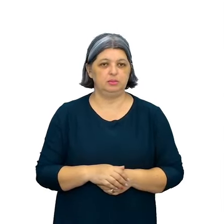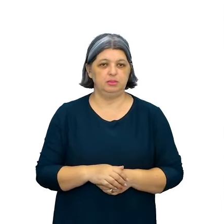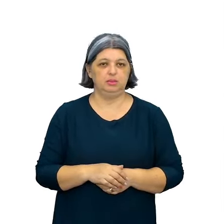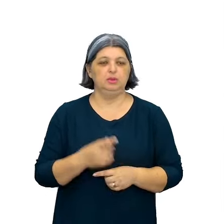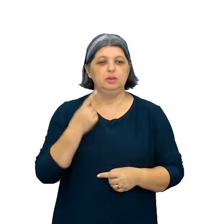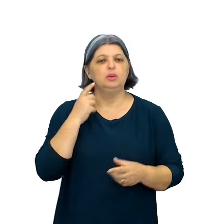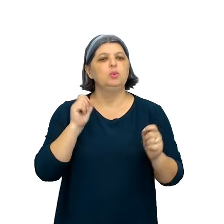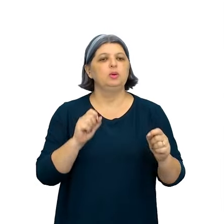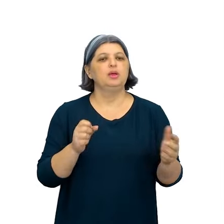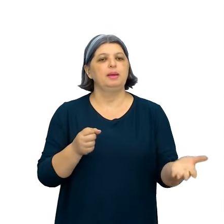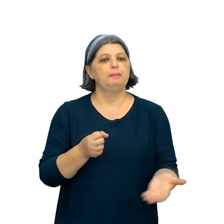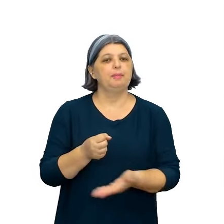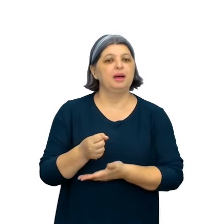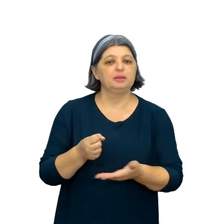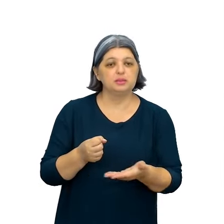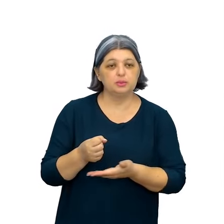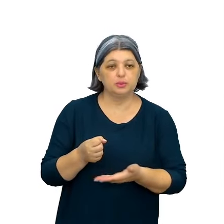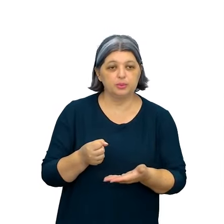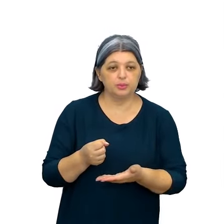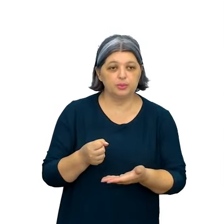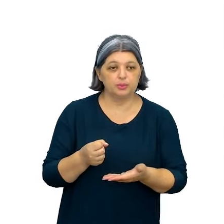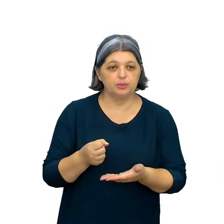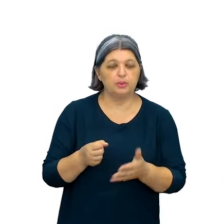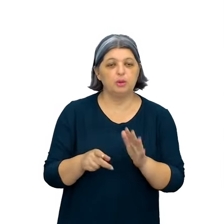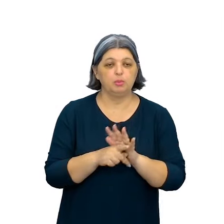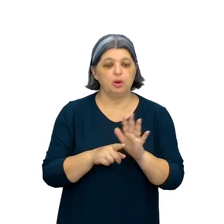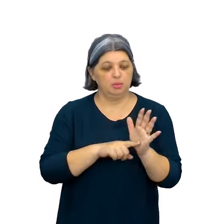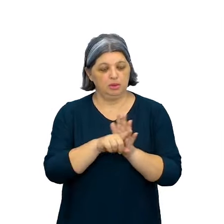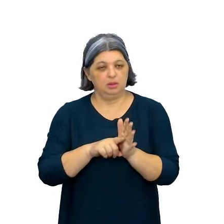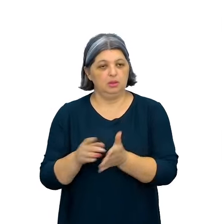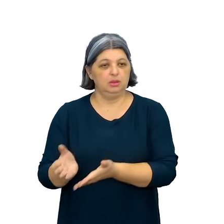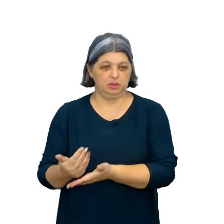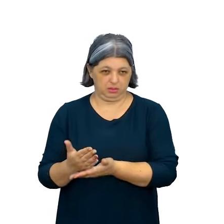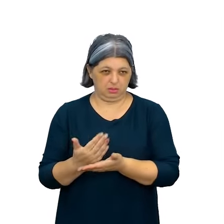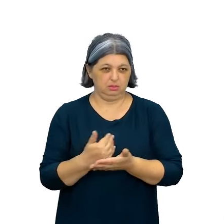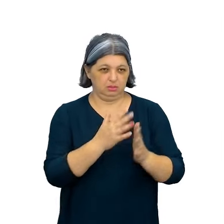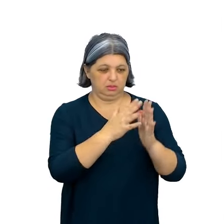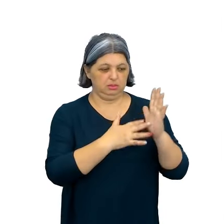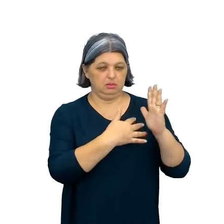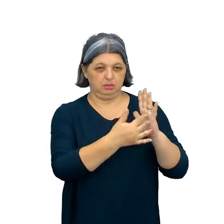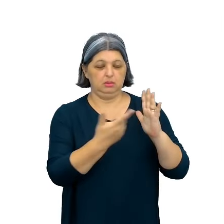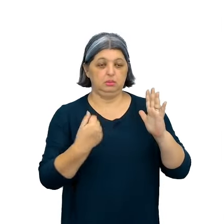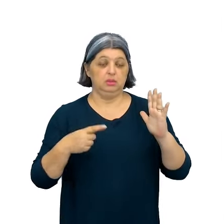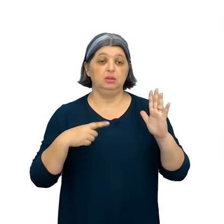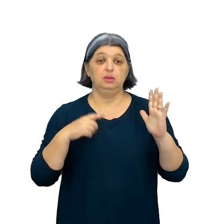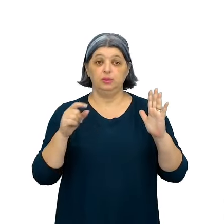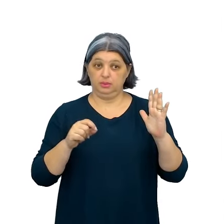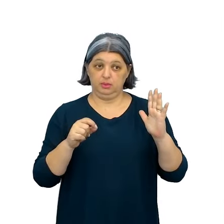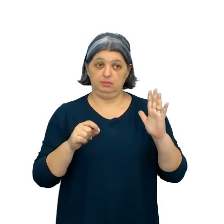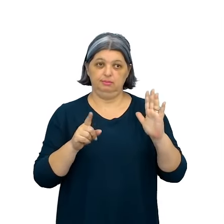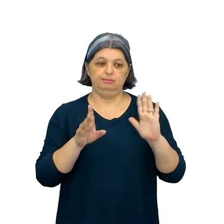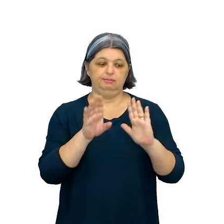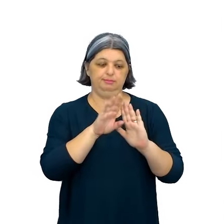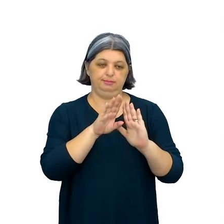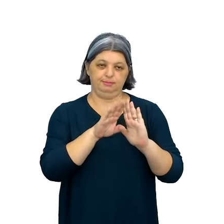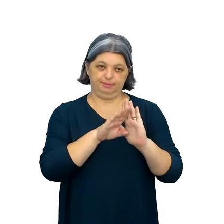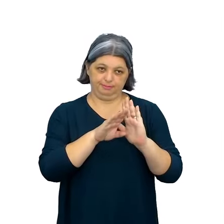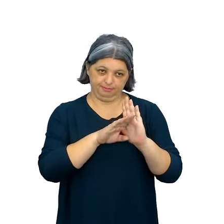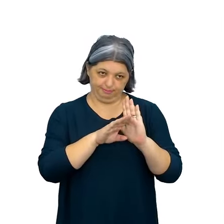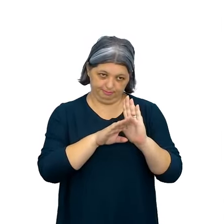que é básico na coleta de evidências por rubrica é que ela deve ter níveis